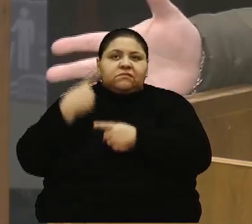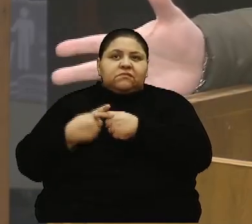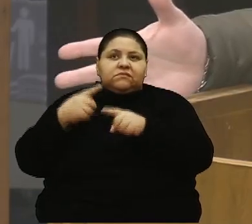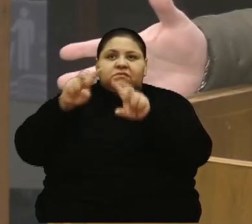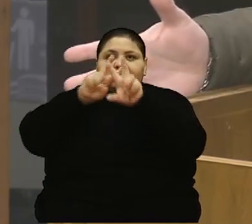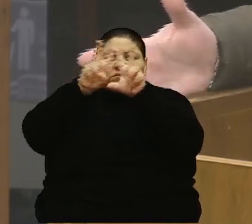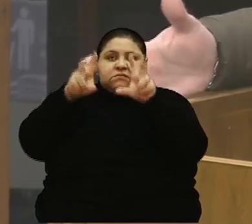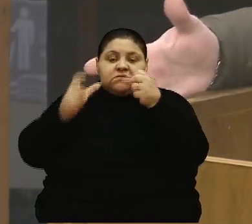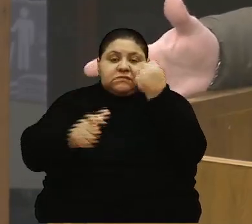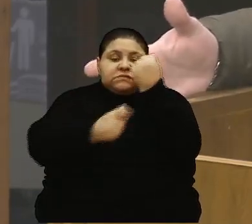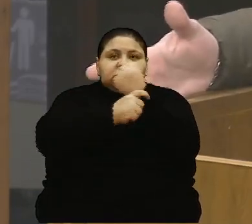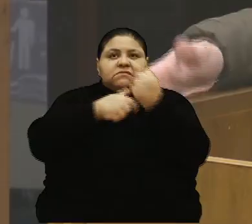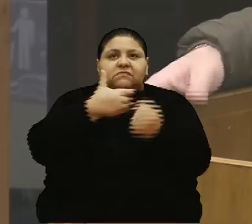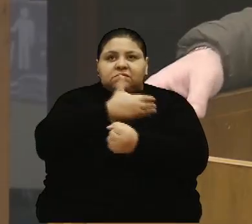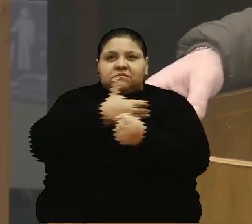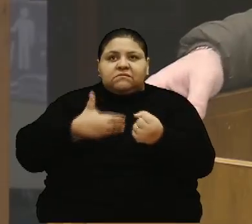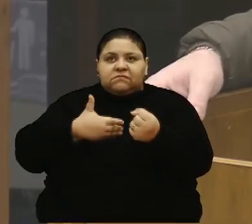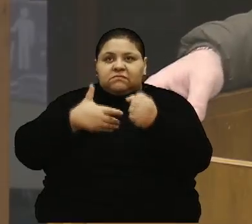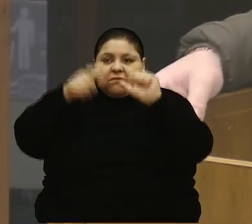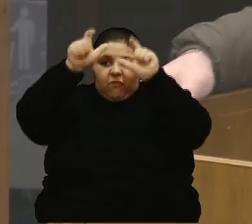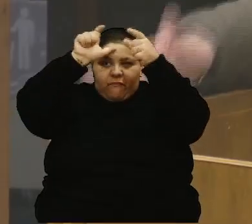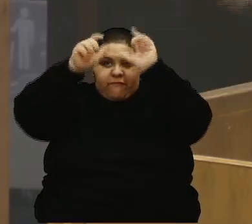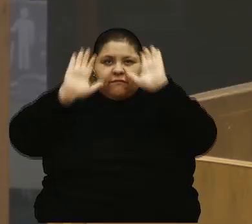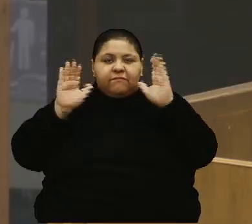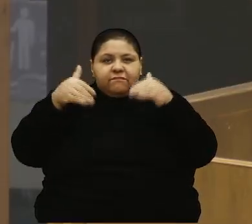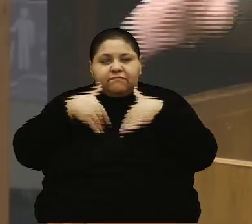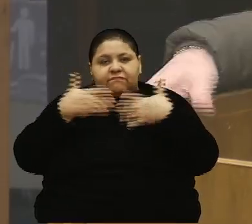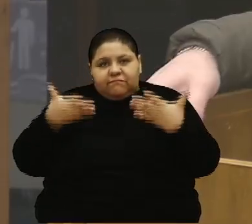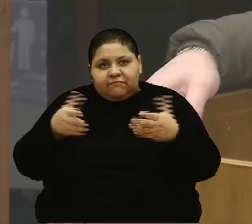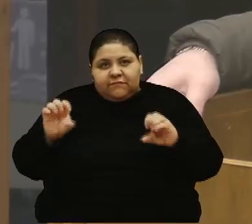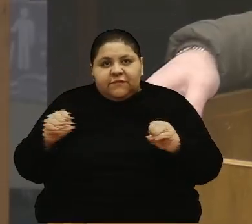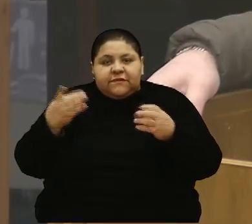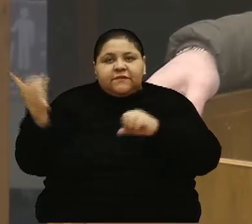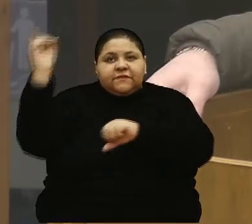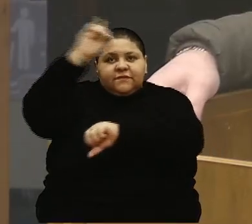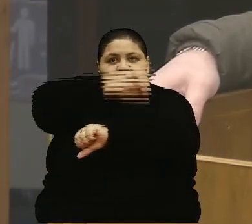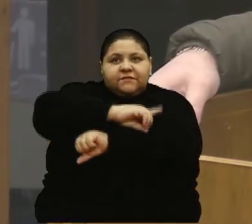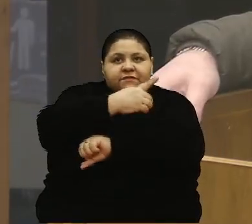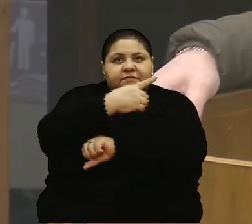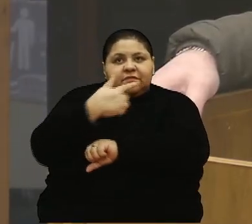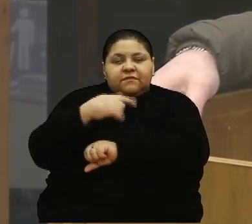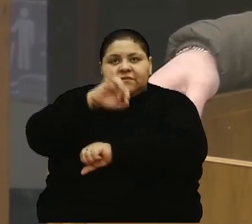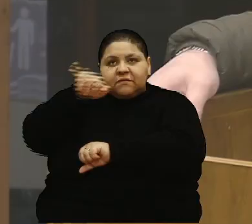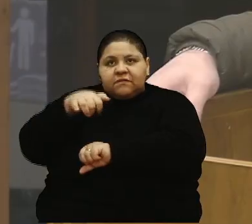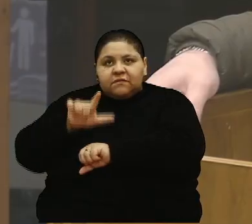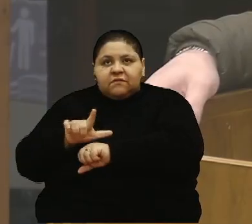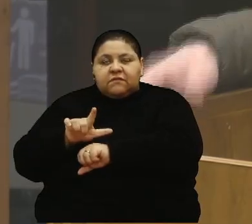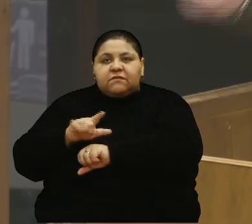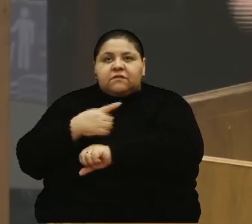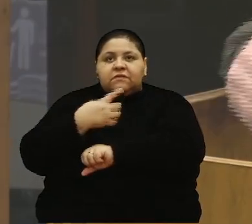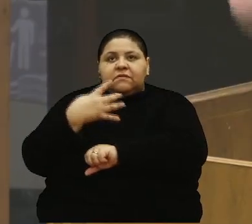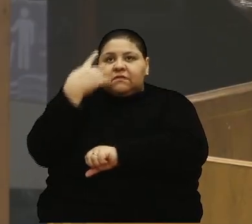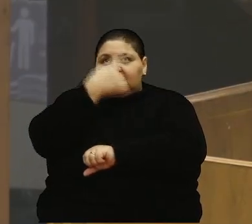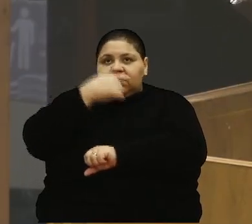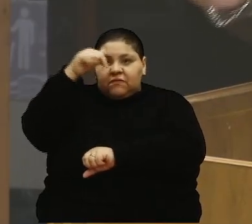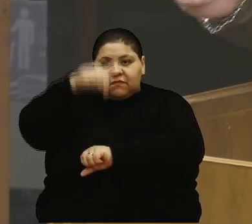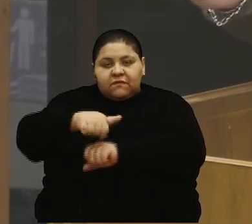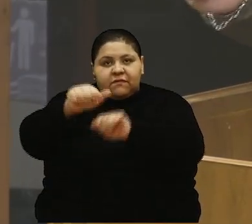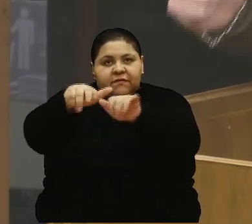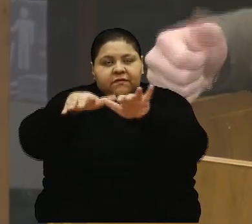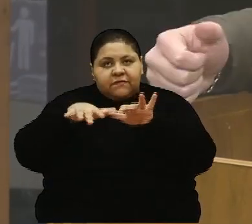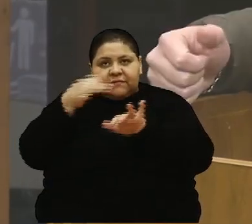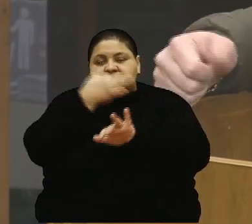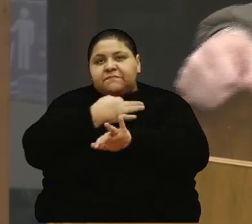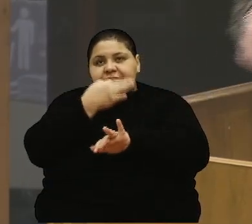de segurança pública e transtorno espectro autista. Então, esse evento vai ser no dia 17 de julho, às 14 horas, aqui no plenário da Câmara